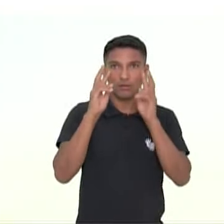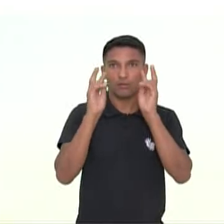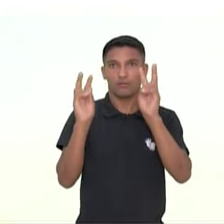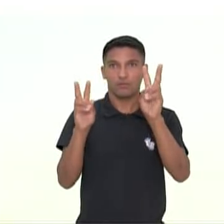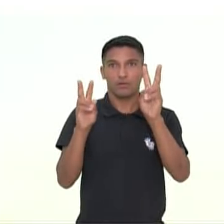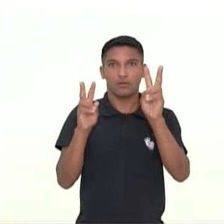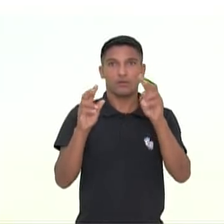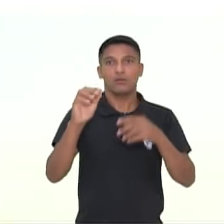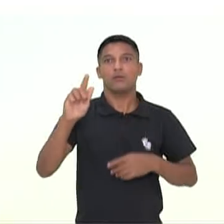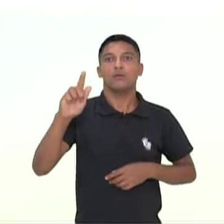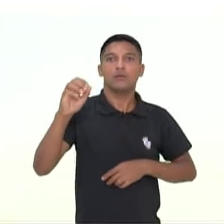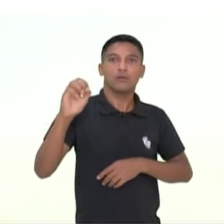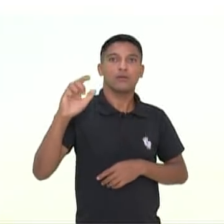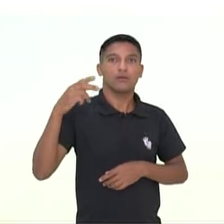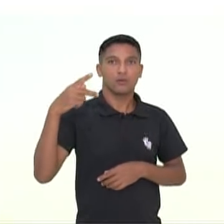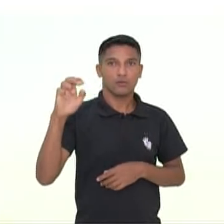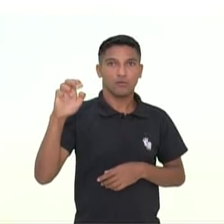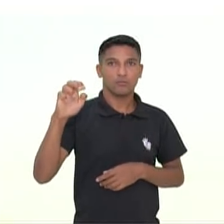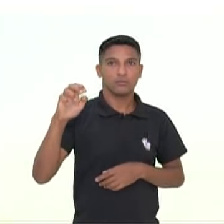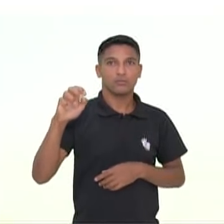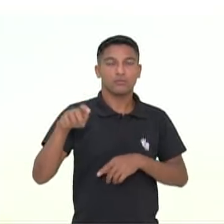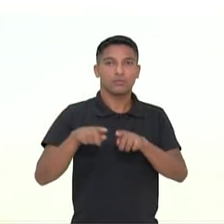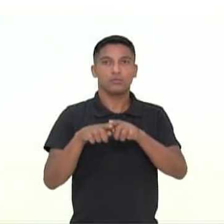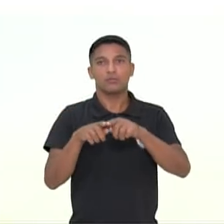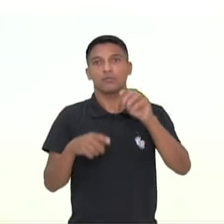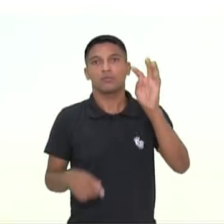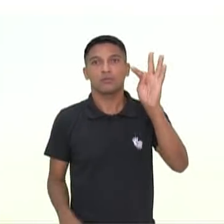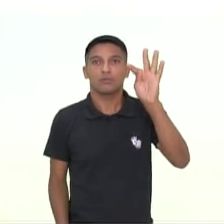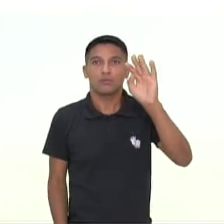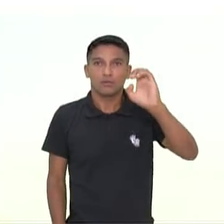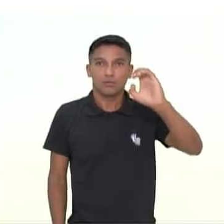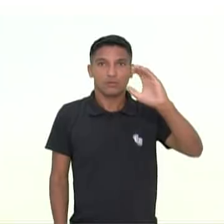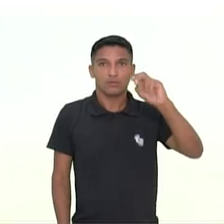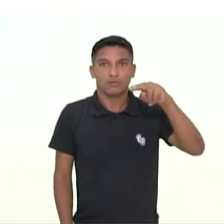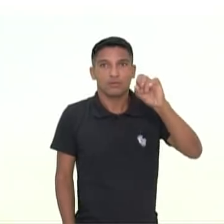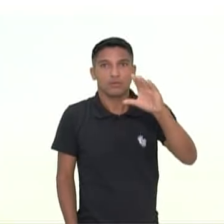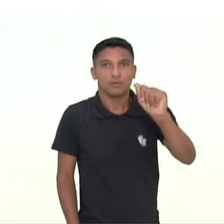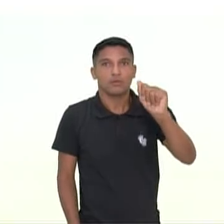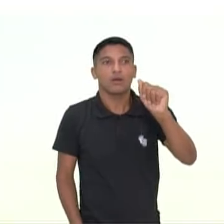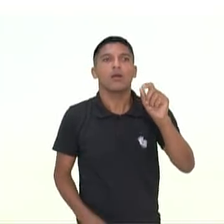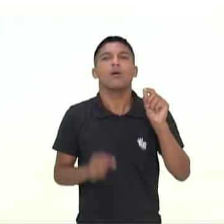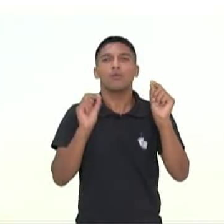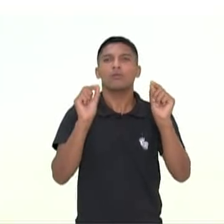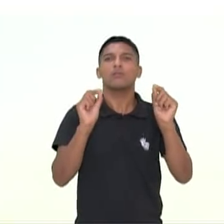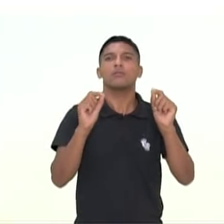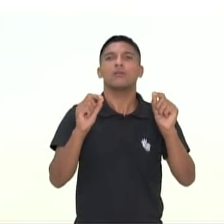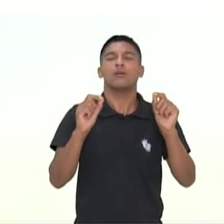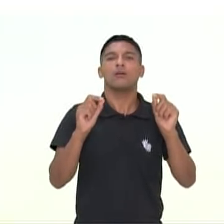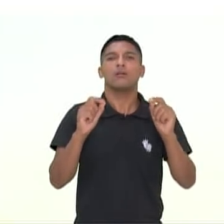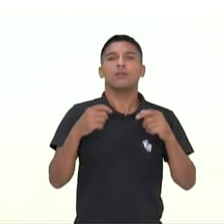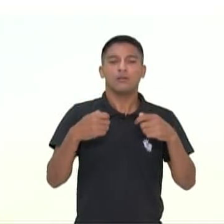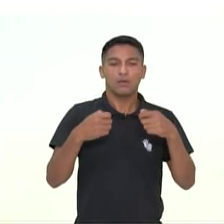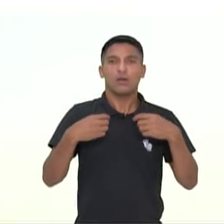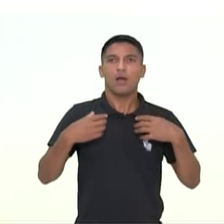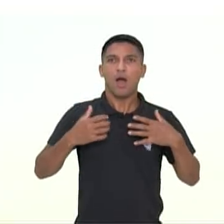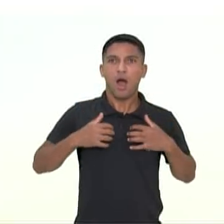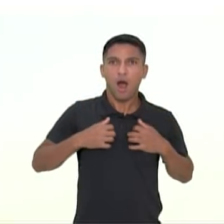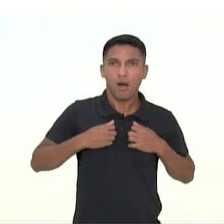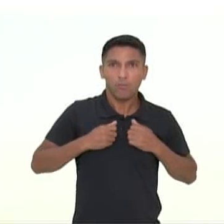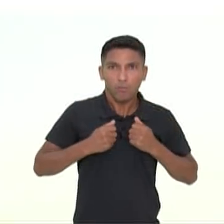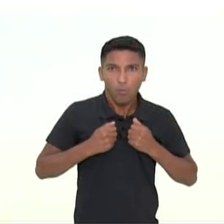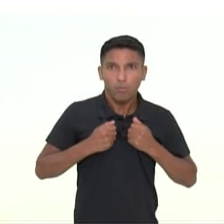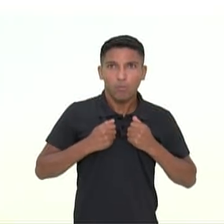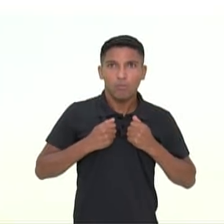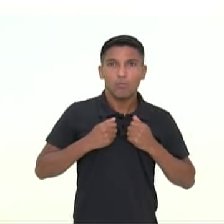técnicas baseiam-se, na sua grande maioria, no ato genérico de agarrar e atirar o oponente no